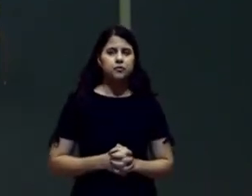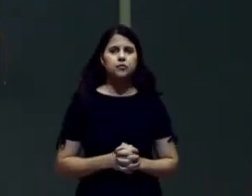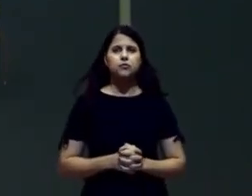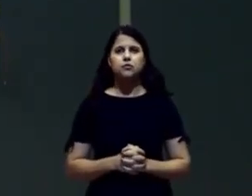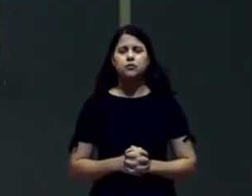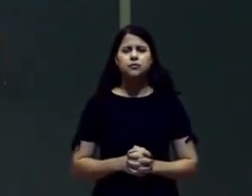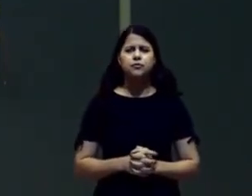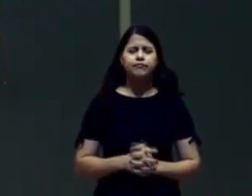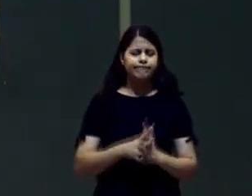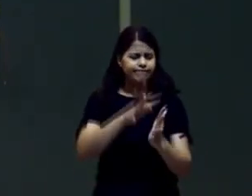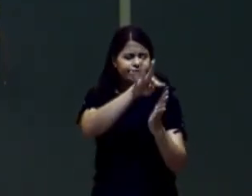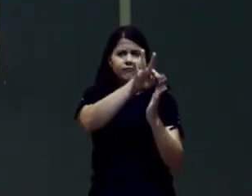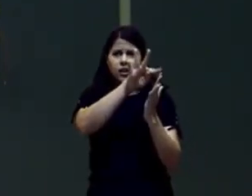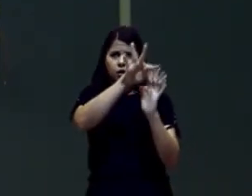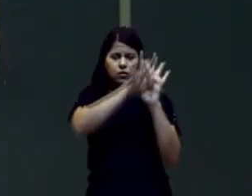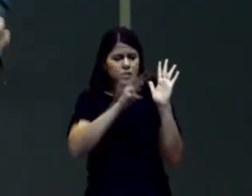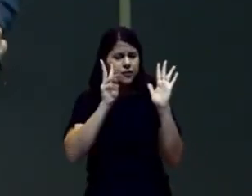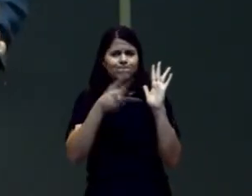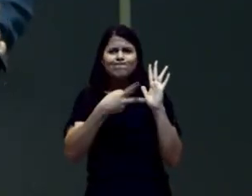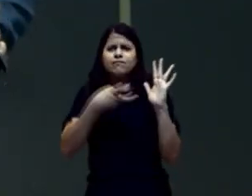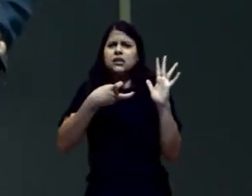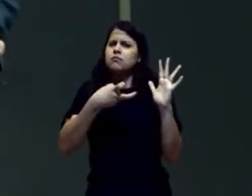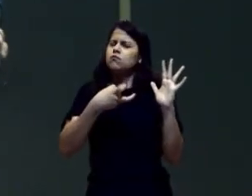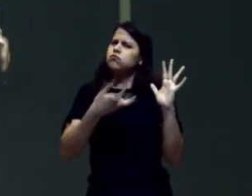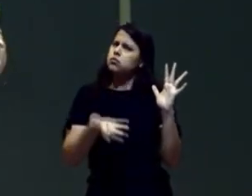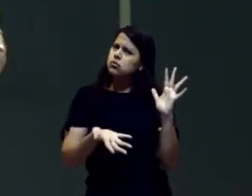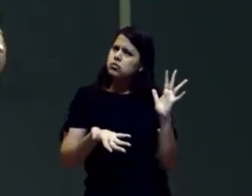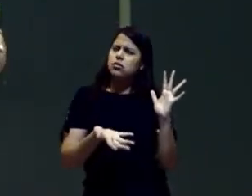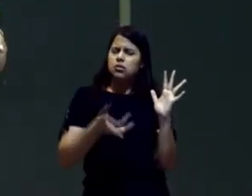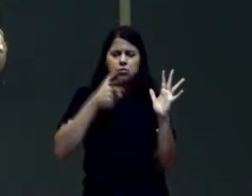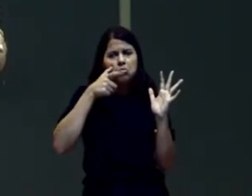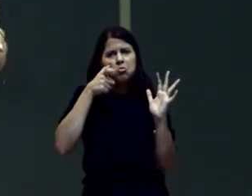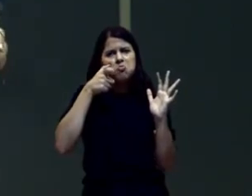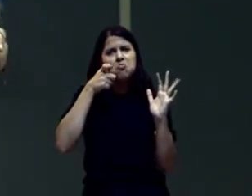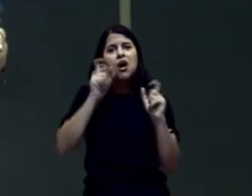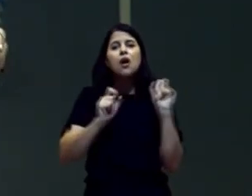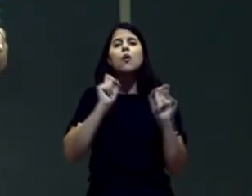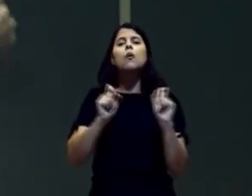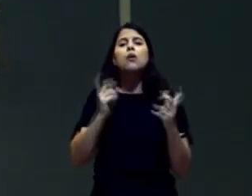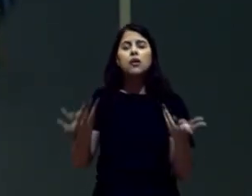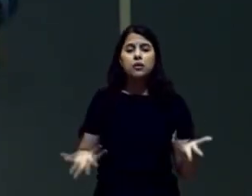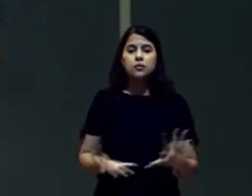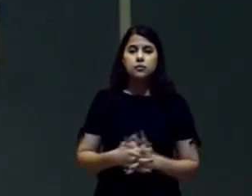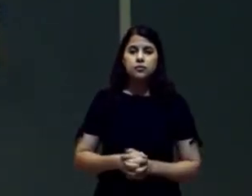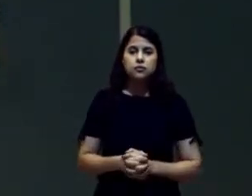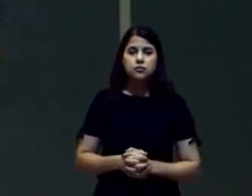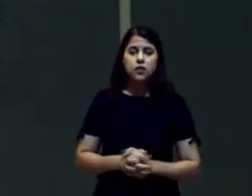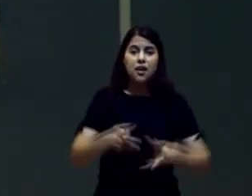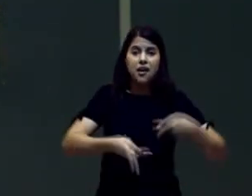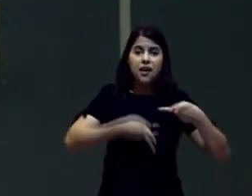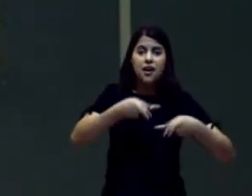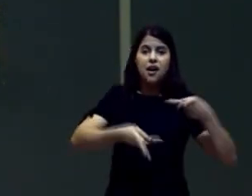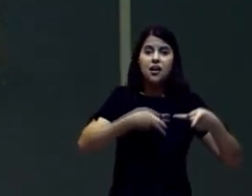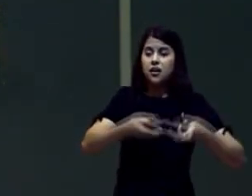Algo me chama atenção nesse testamento. E o que me chama a atenção é que a herança que Paulo